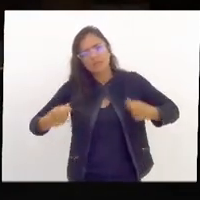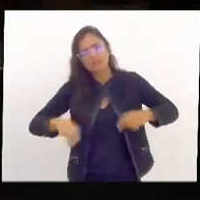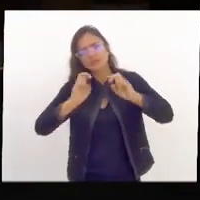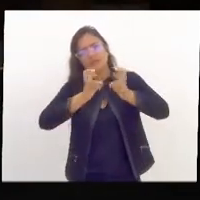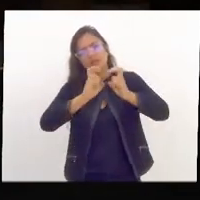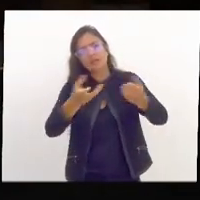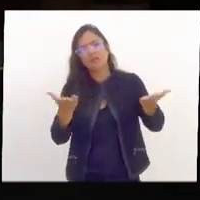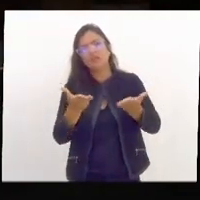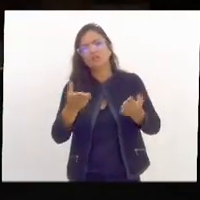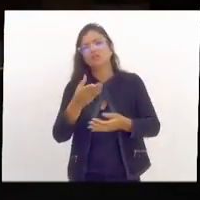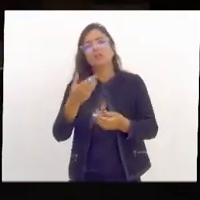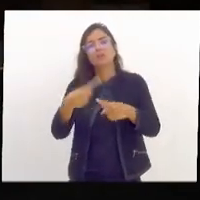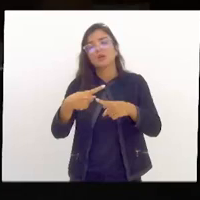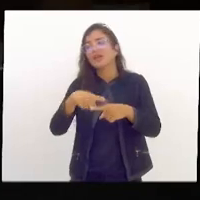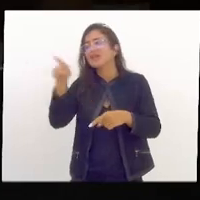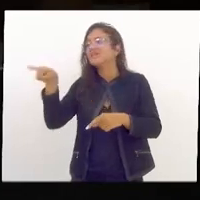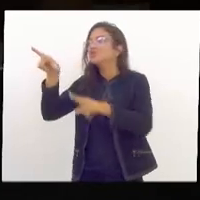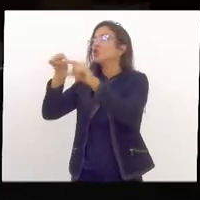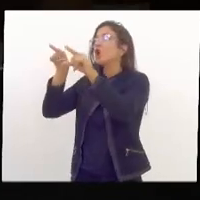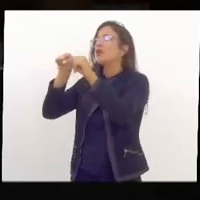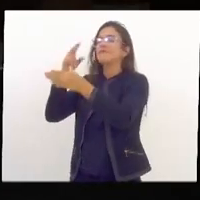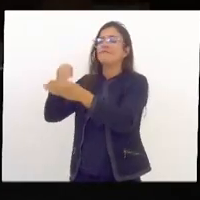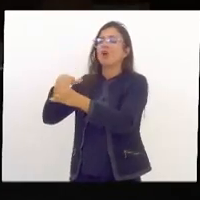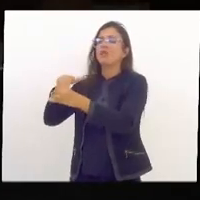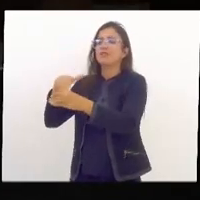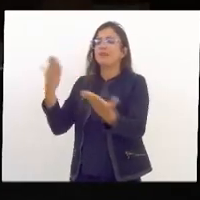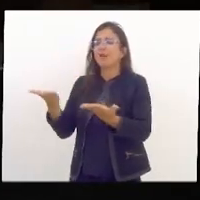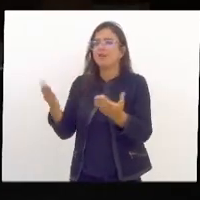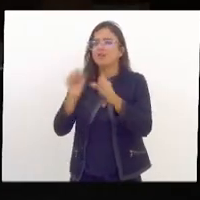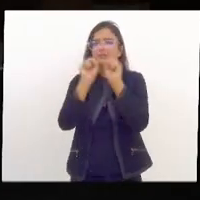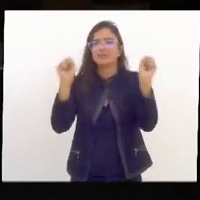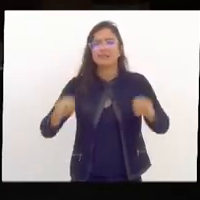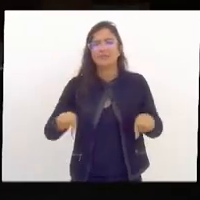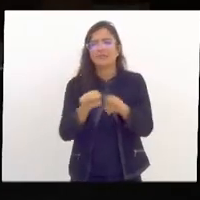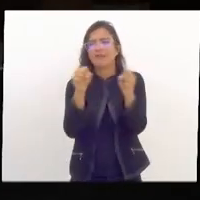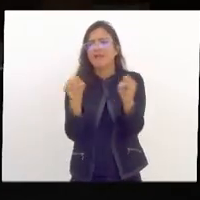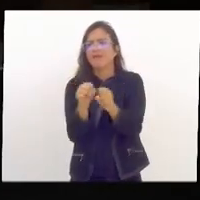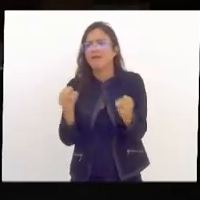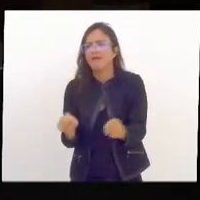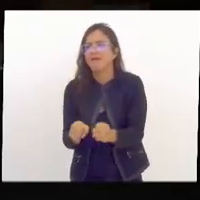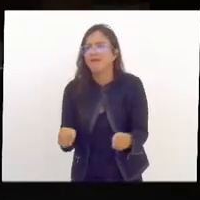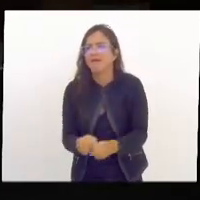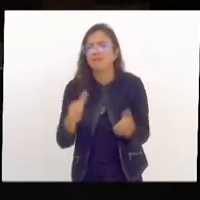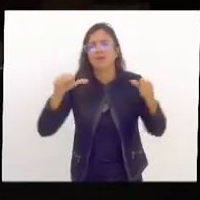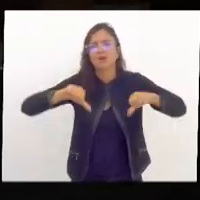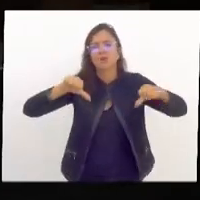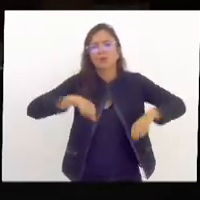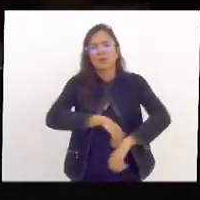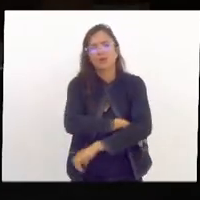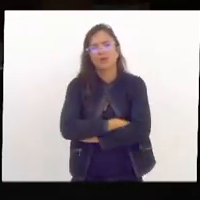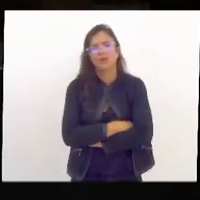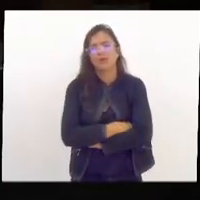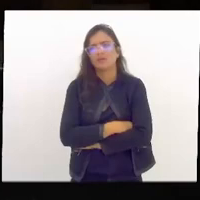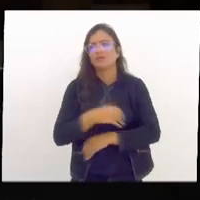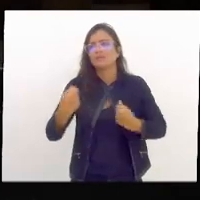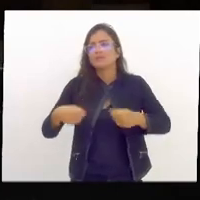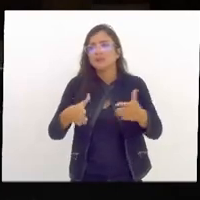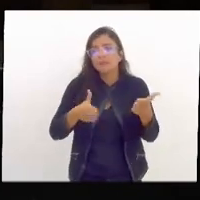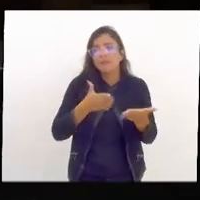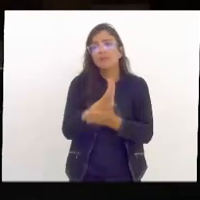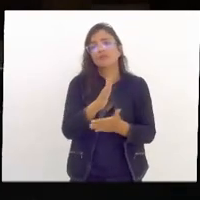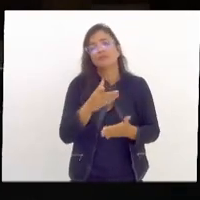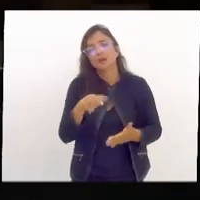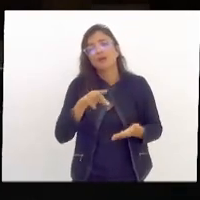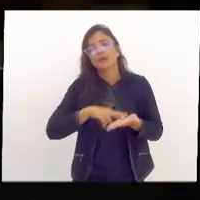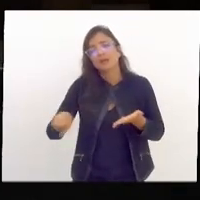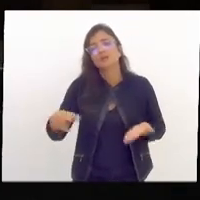estão pagando o pato, que está com o sistema todo quebrado. Ele tem que aprovar, nós temos que aprovar esse relatório aqui e